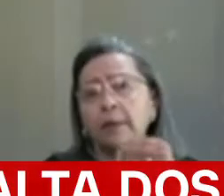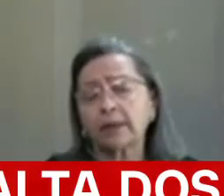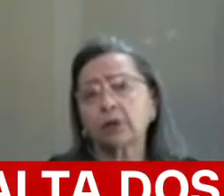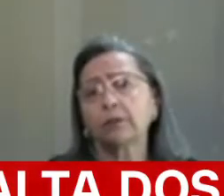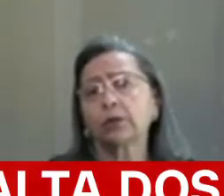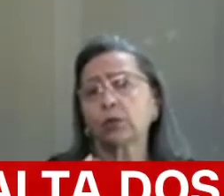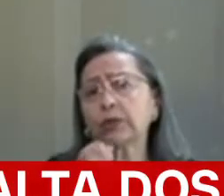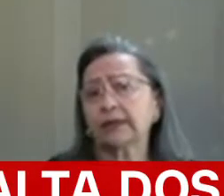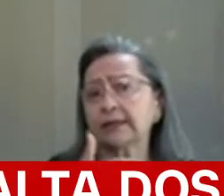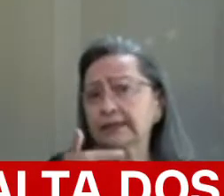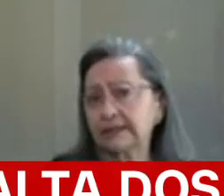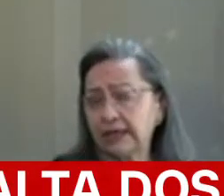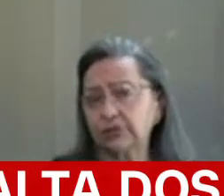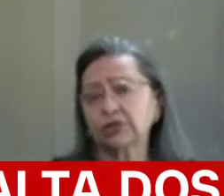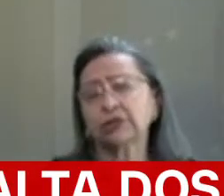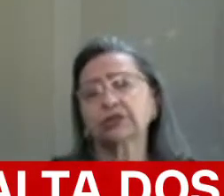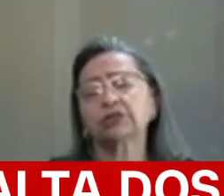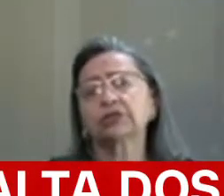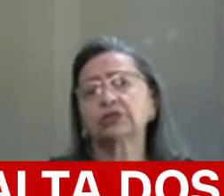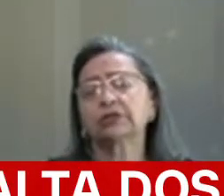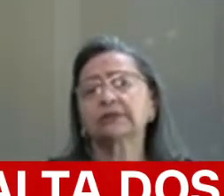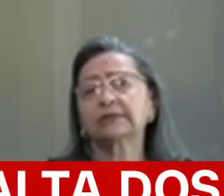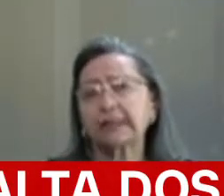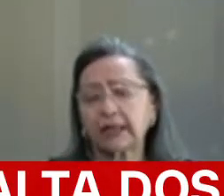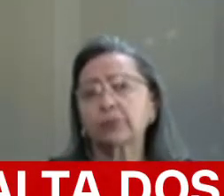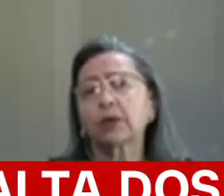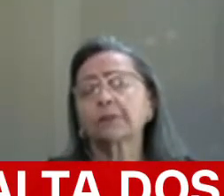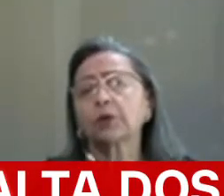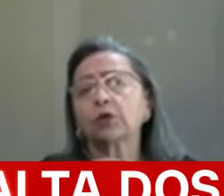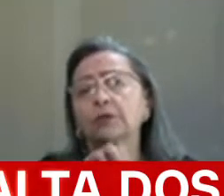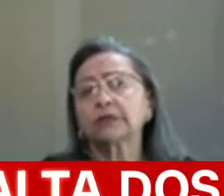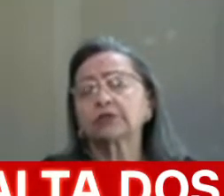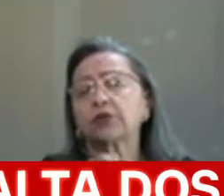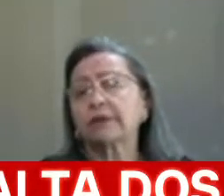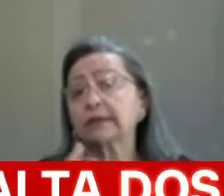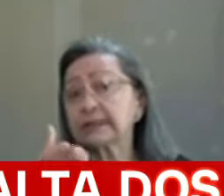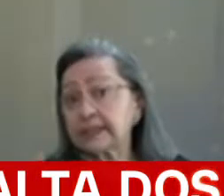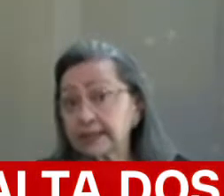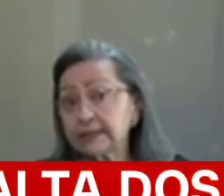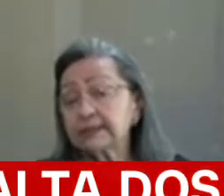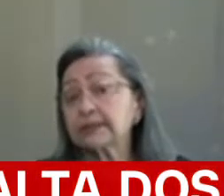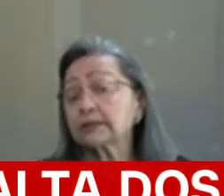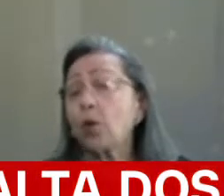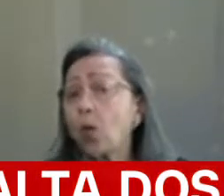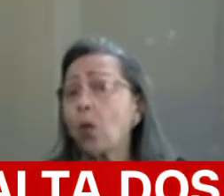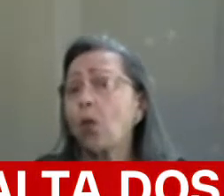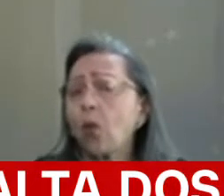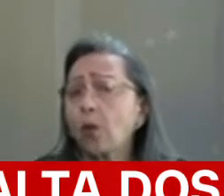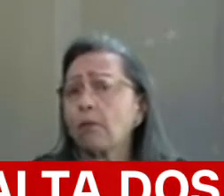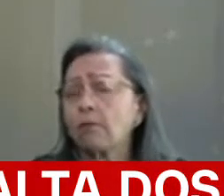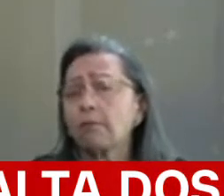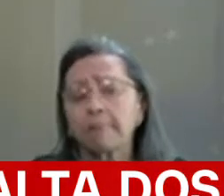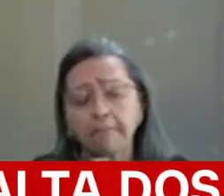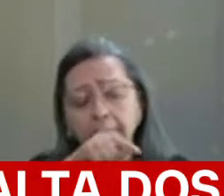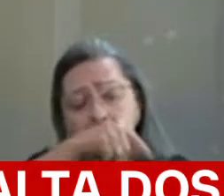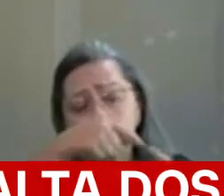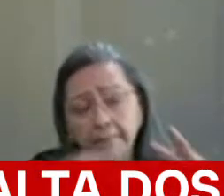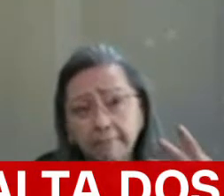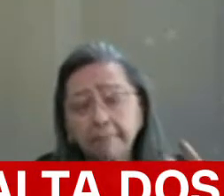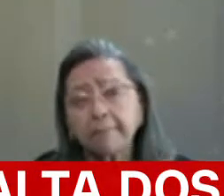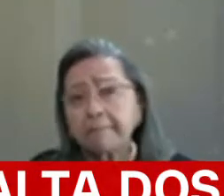87, de 13 de setembro de 1996, para considerar bens e